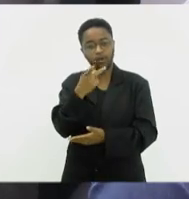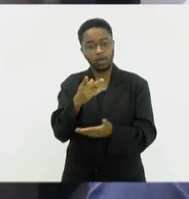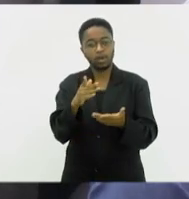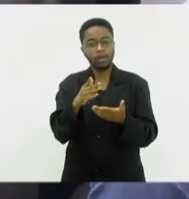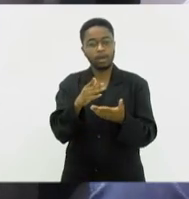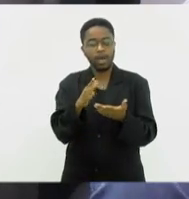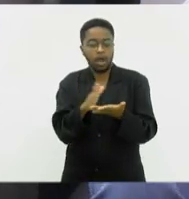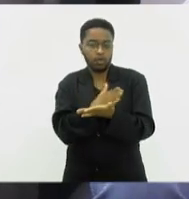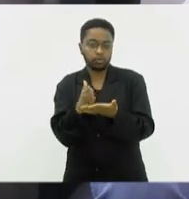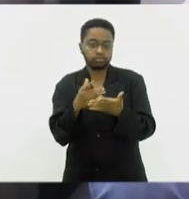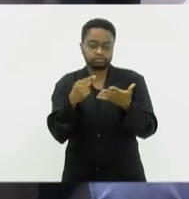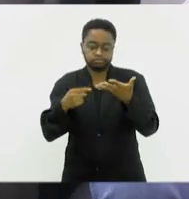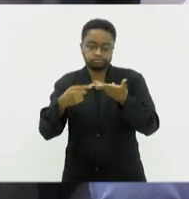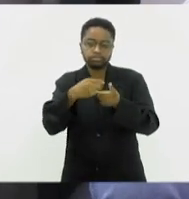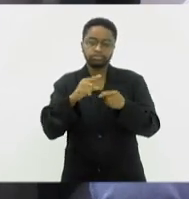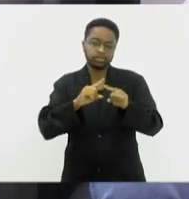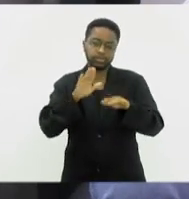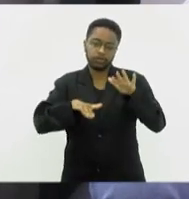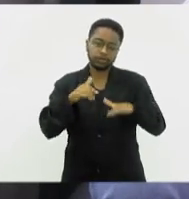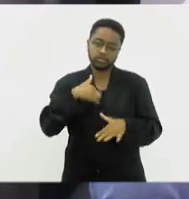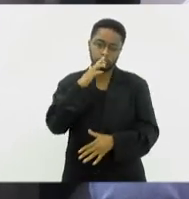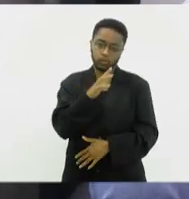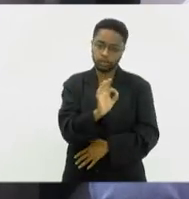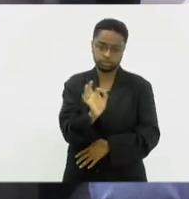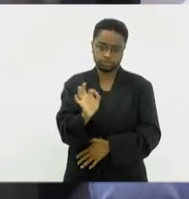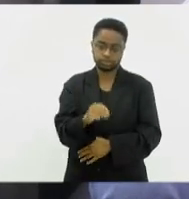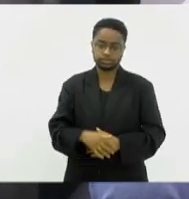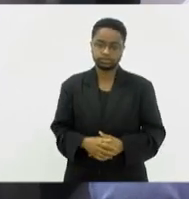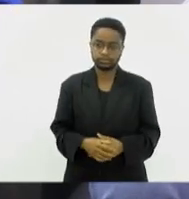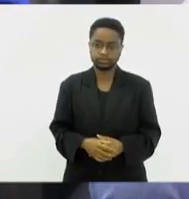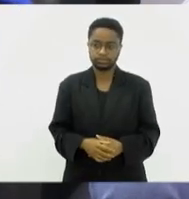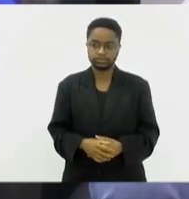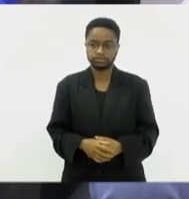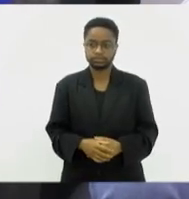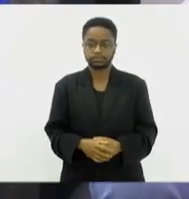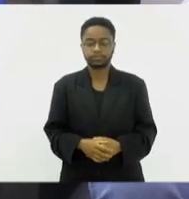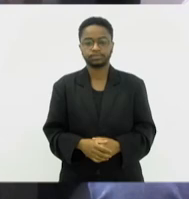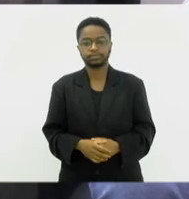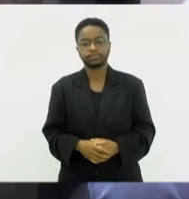alguma sem responder. Não.